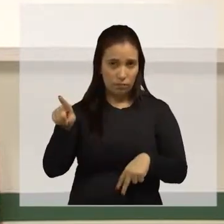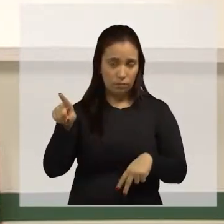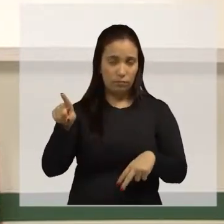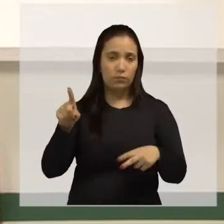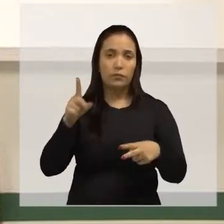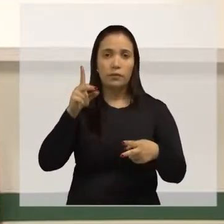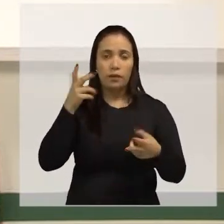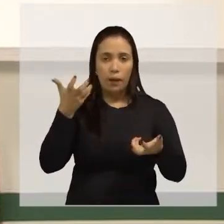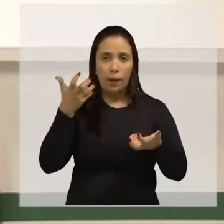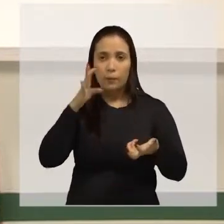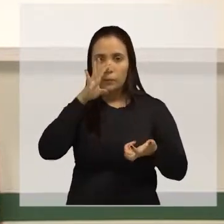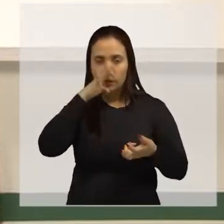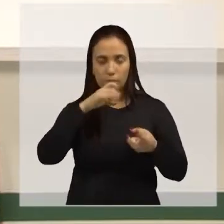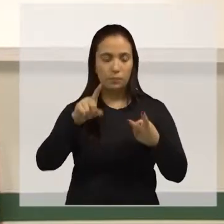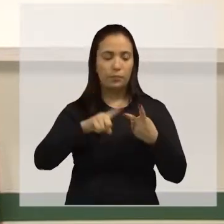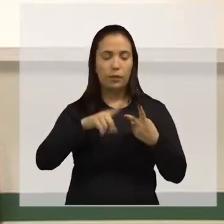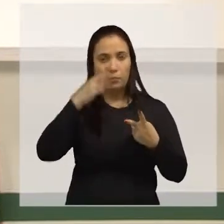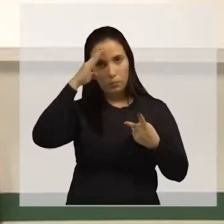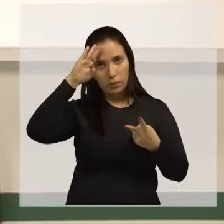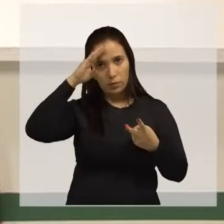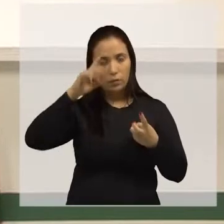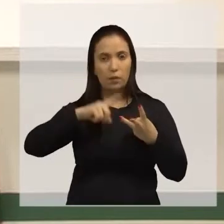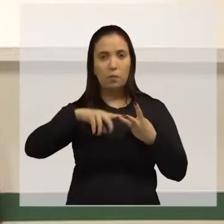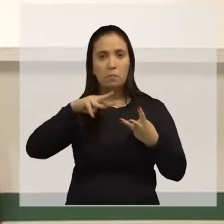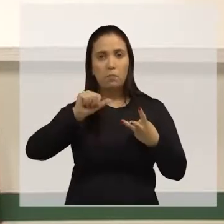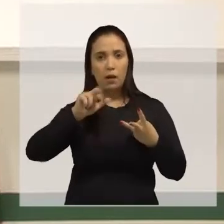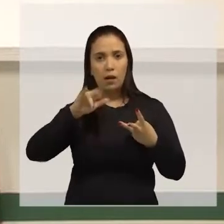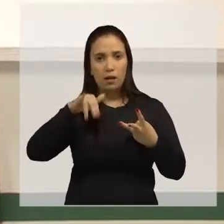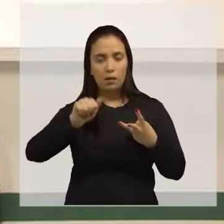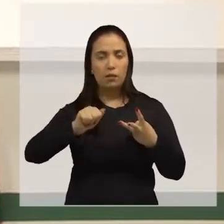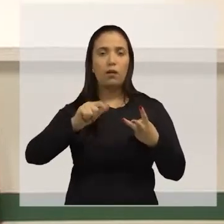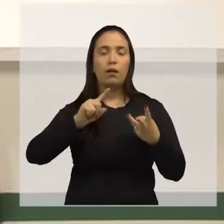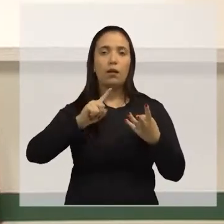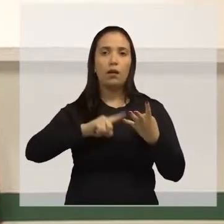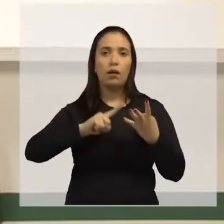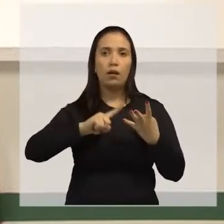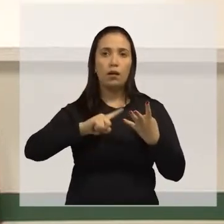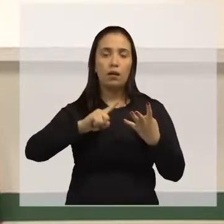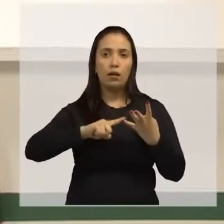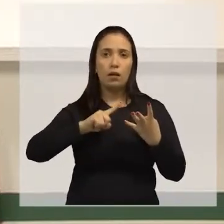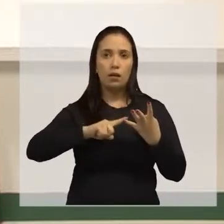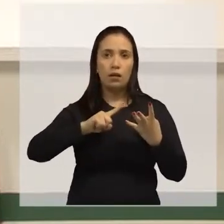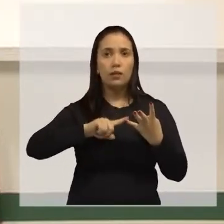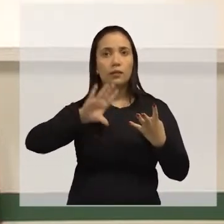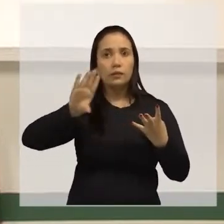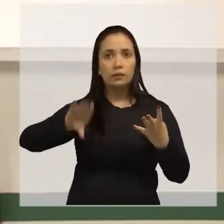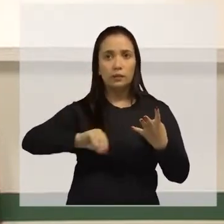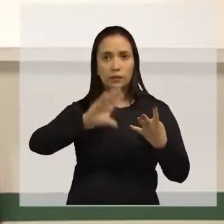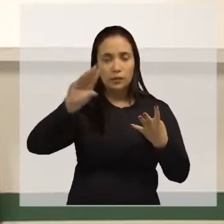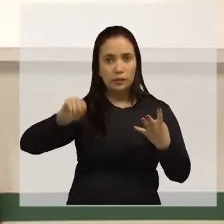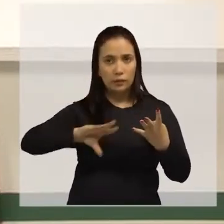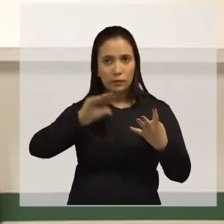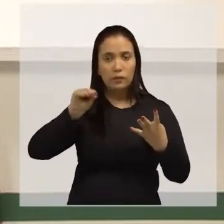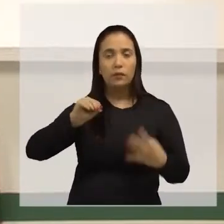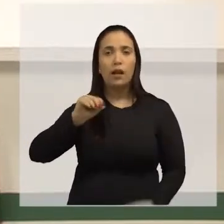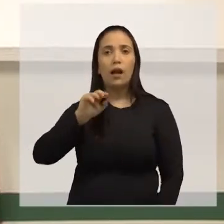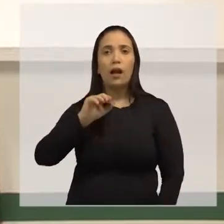candidatura, Bolsonaro, Marina e, por ordem de pesquisa aqui, Ciro Gomes,